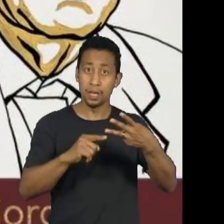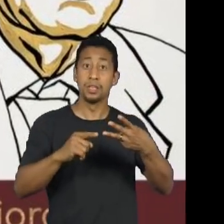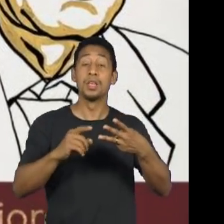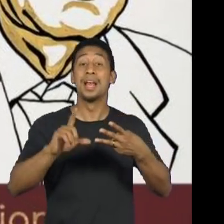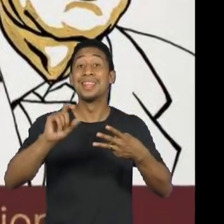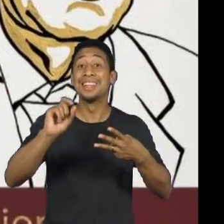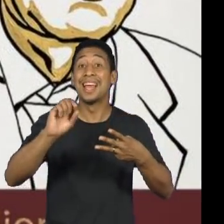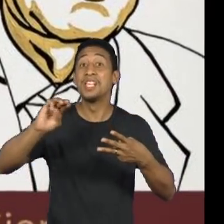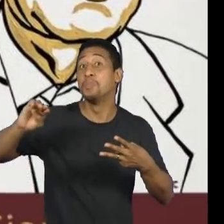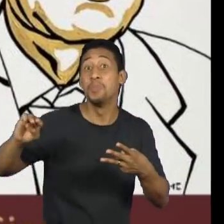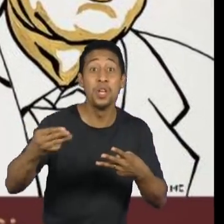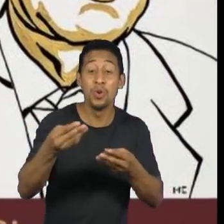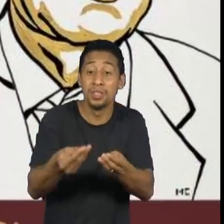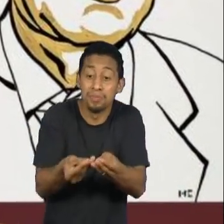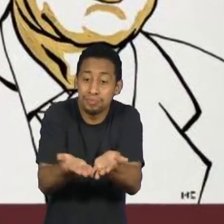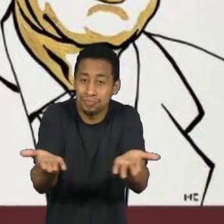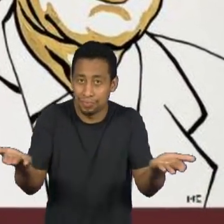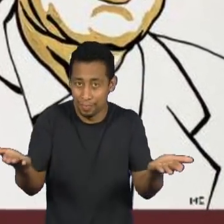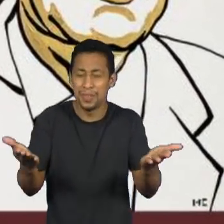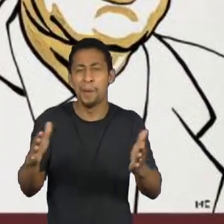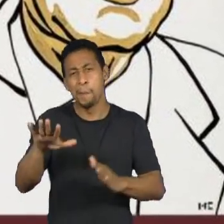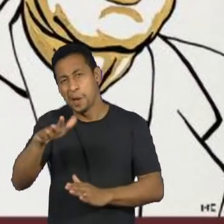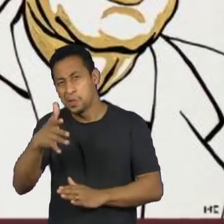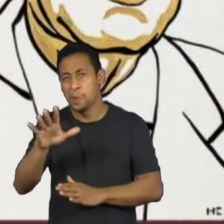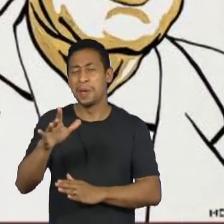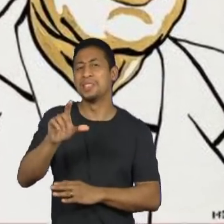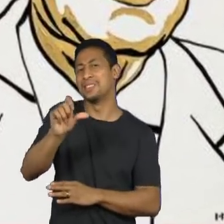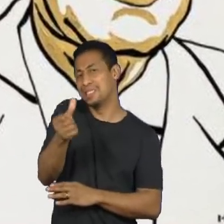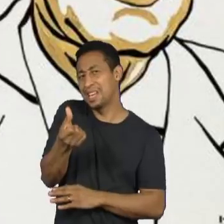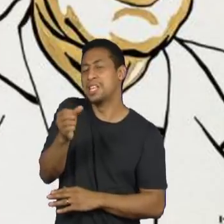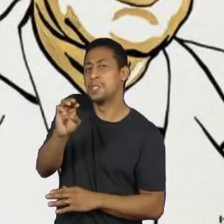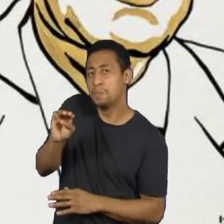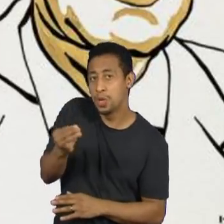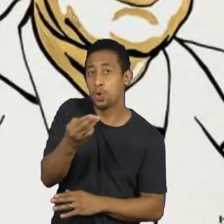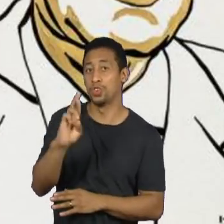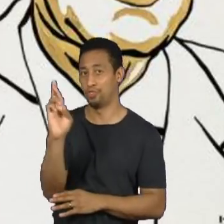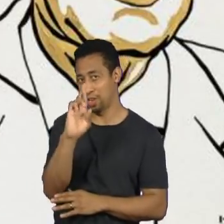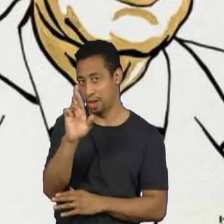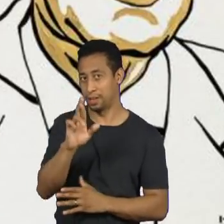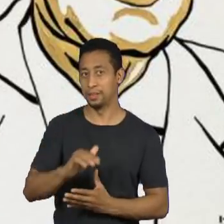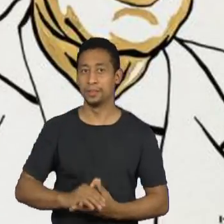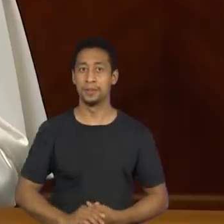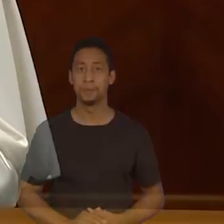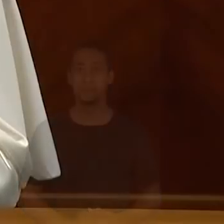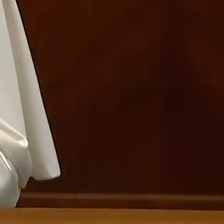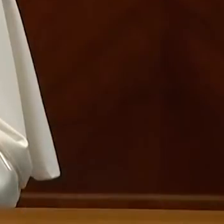coroas suecas, equivalente a cerca de 6 milhões de reais.